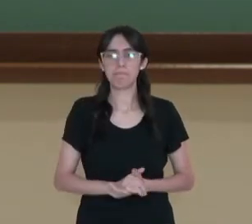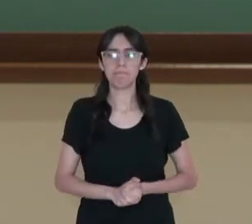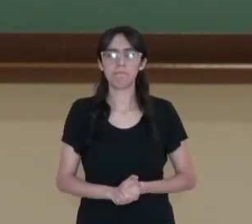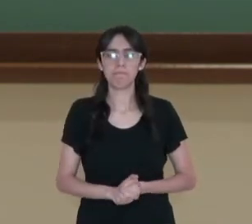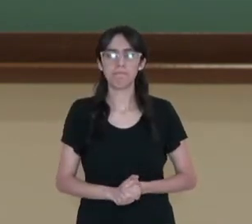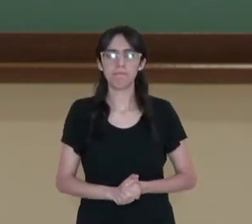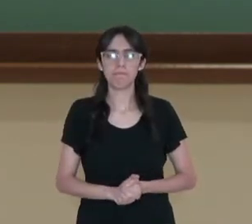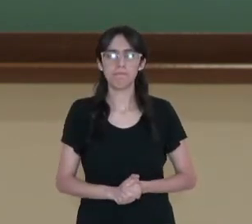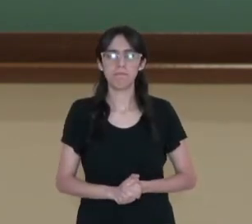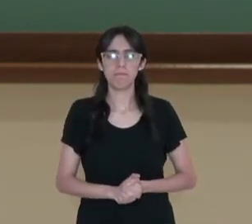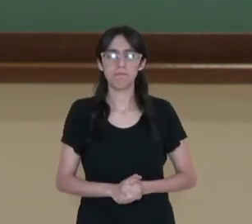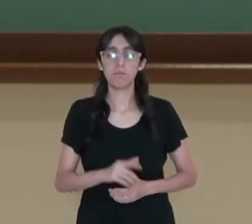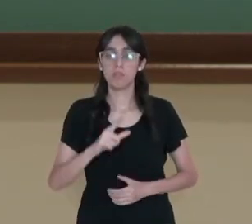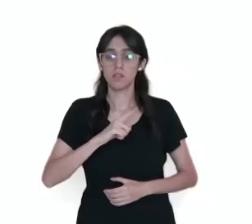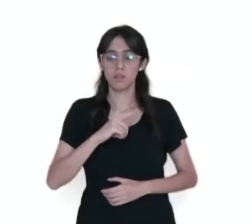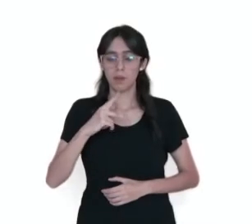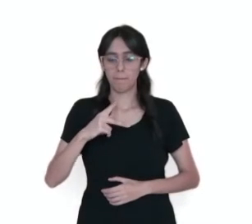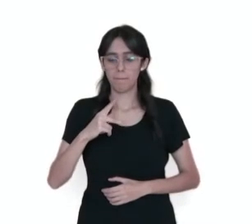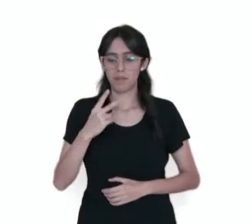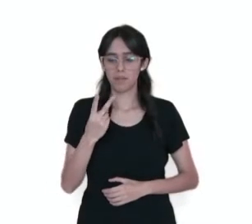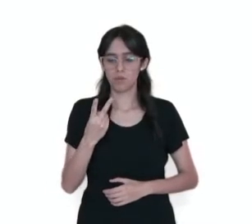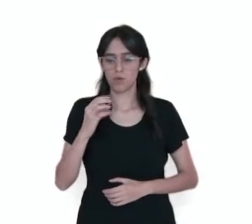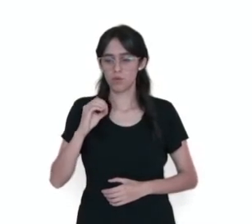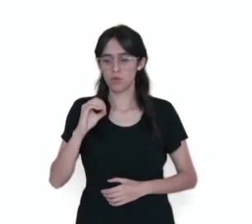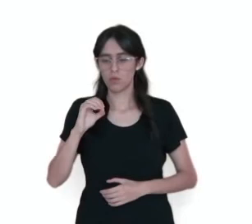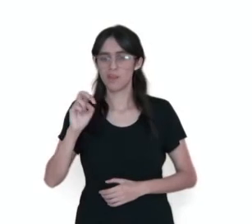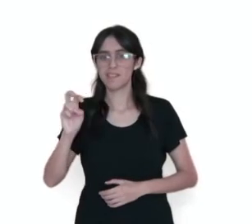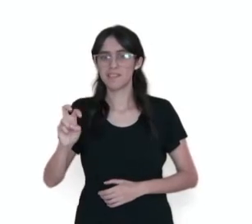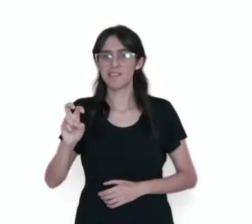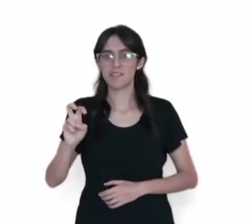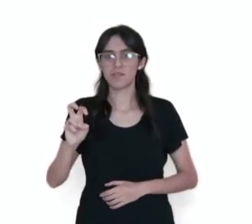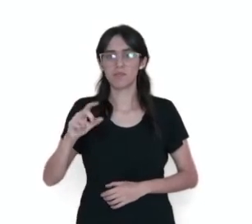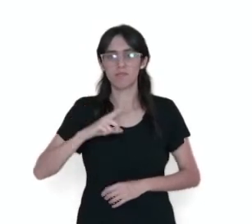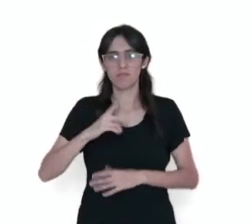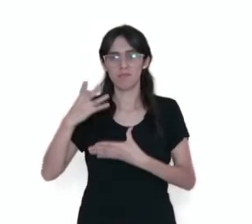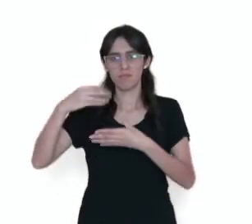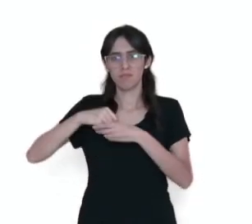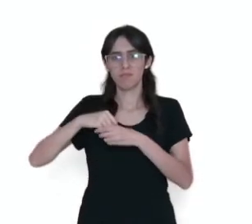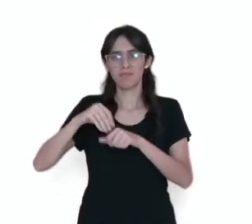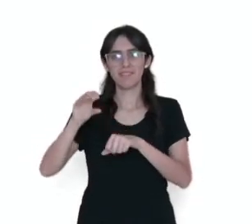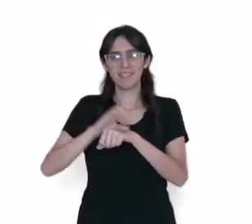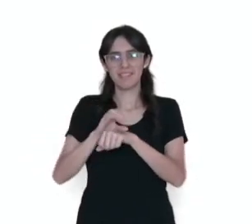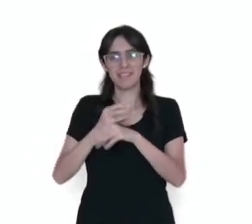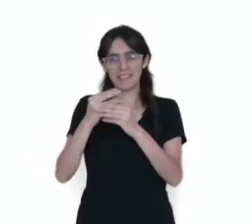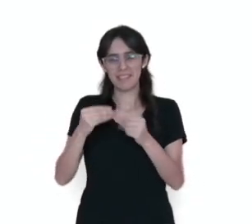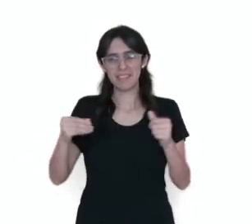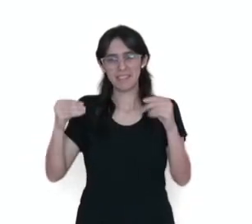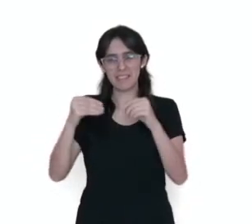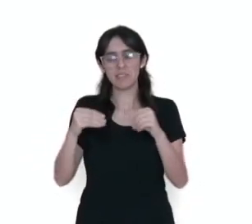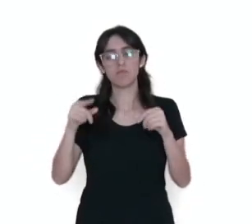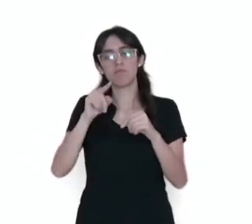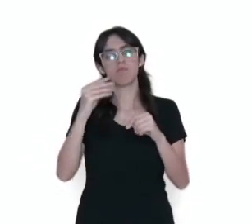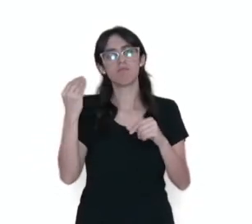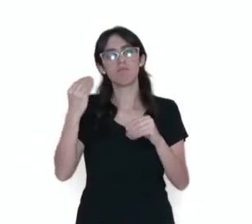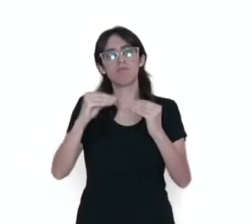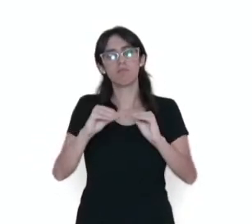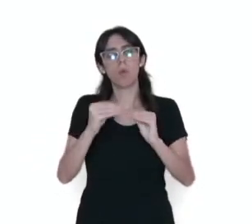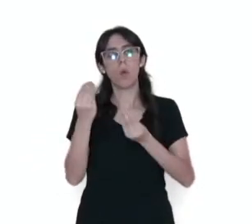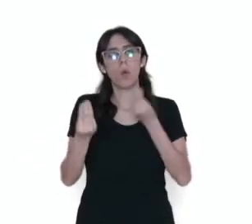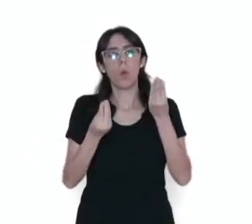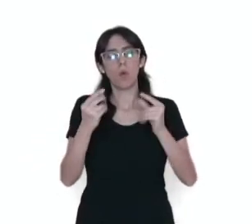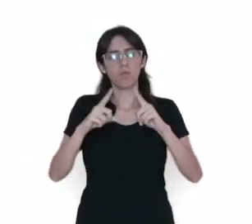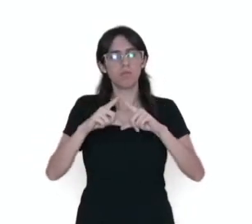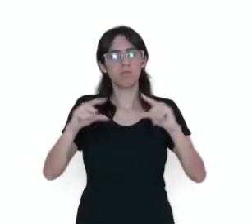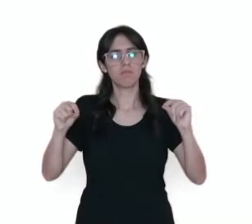Considerando a presença de P2O5 na cinza armazenada, escreva a reação balanceada que ocorre entre o peróxido